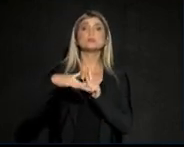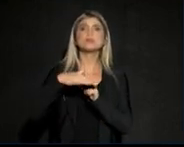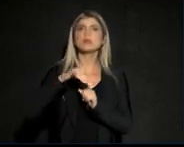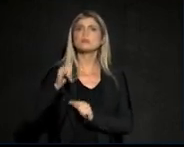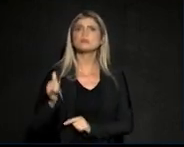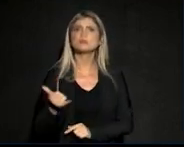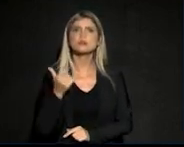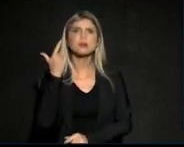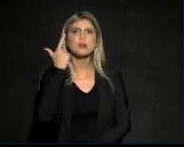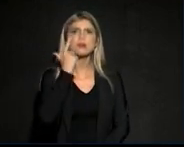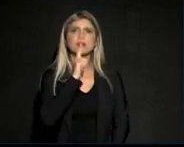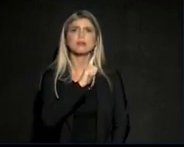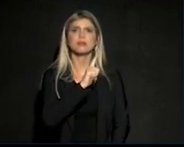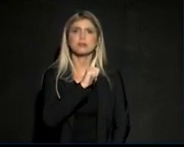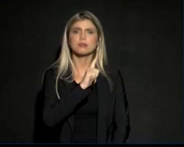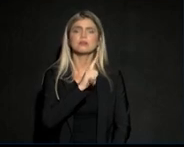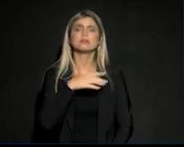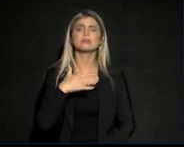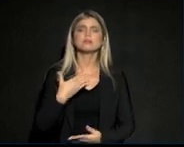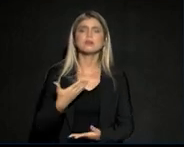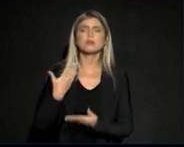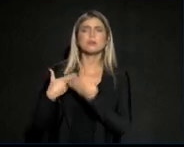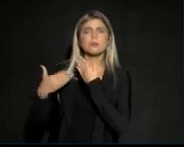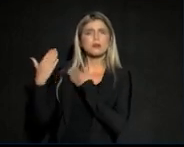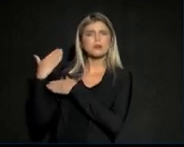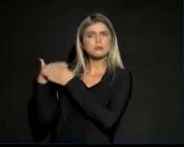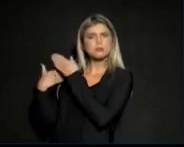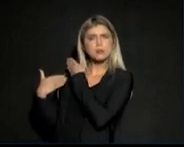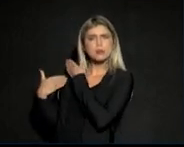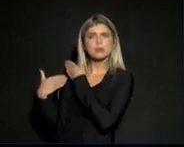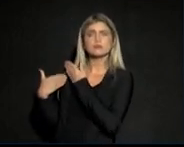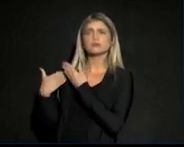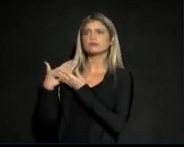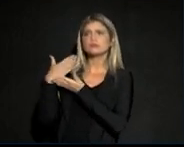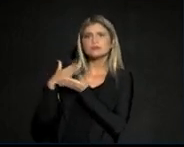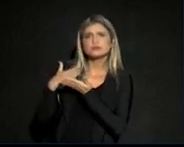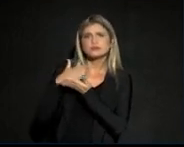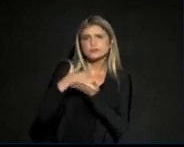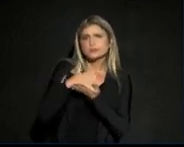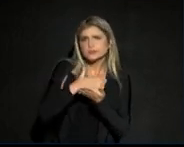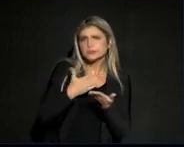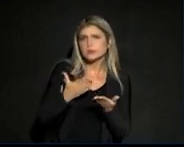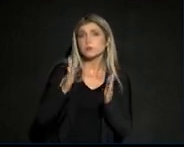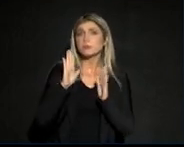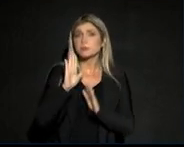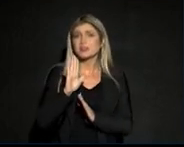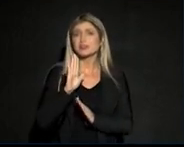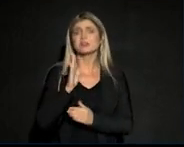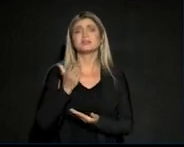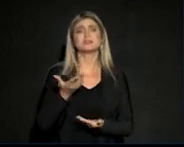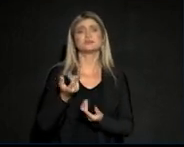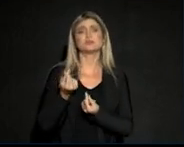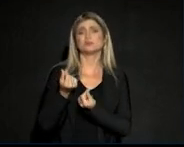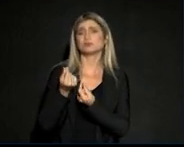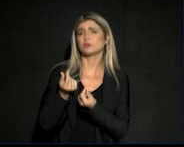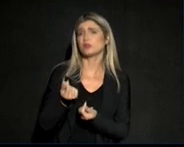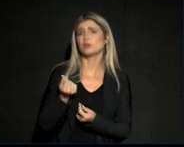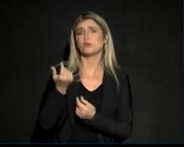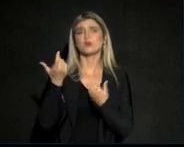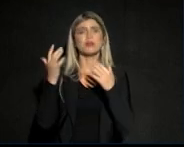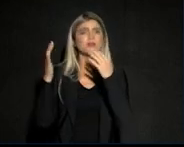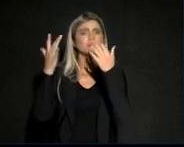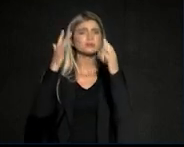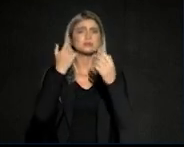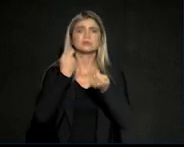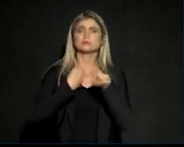era normal ser fatiar Diretoria de banco para fatiar Dido parede empresa só que o custo social o custo ambiental e o custo financeiro para todos